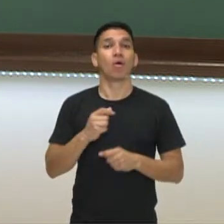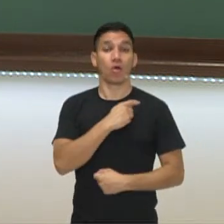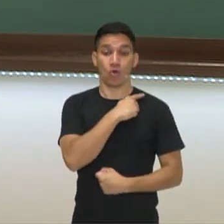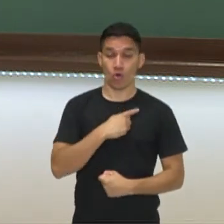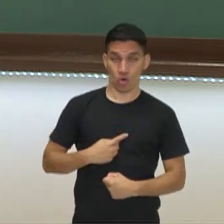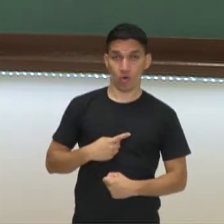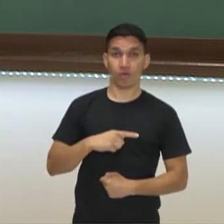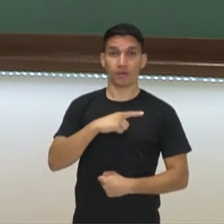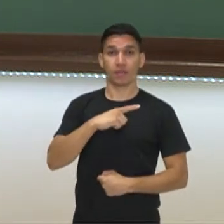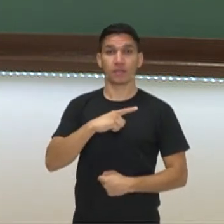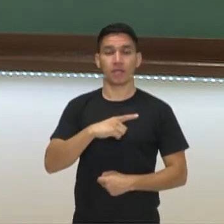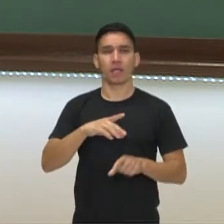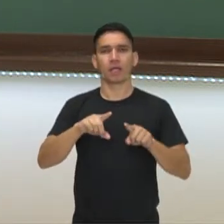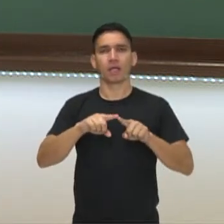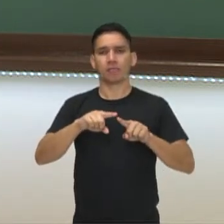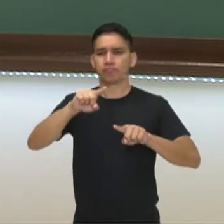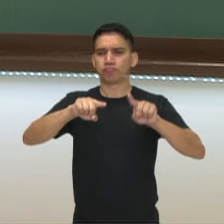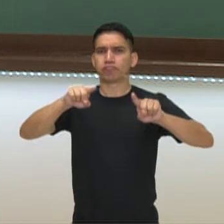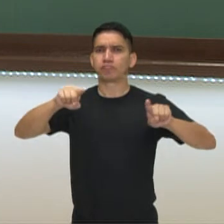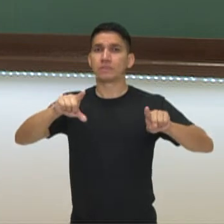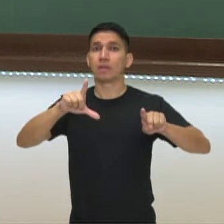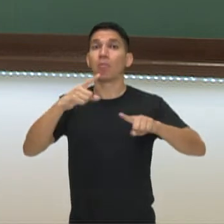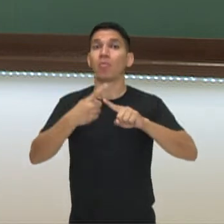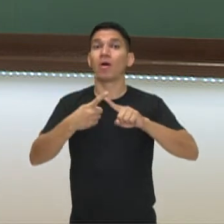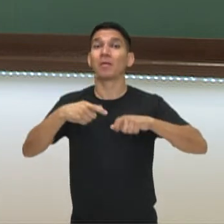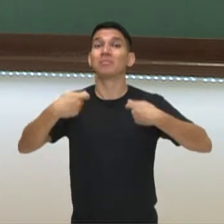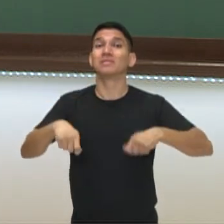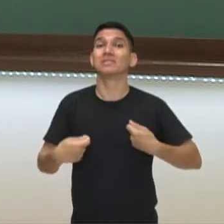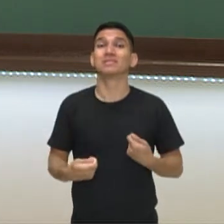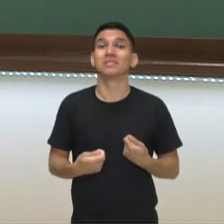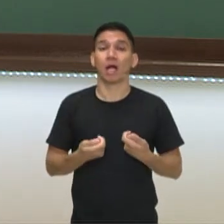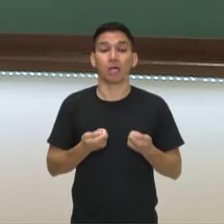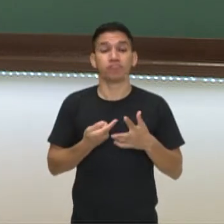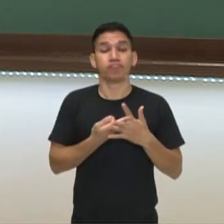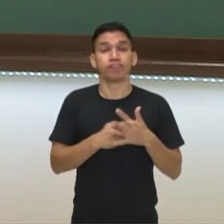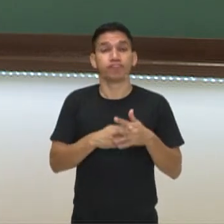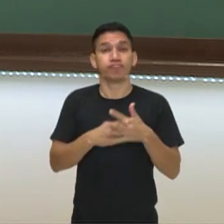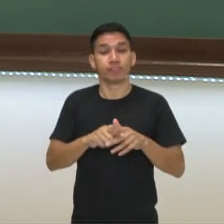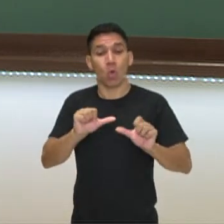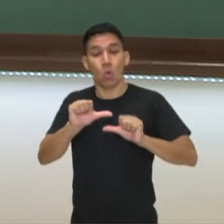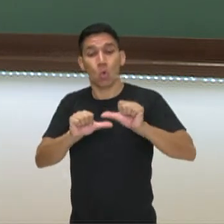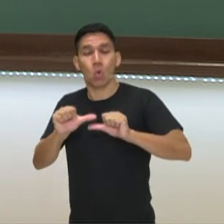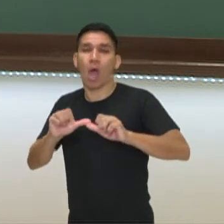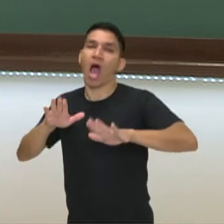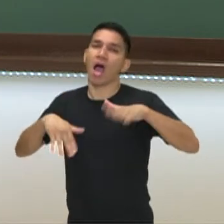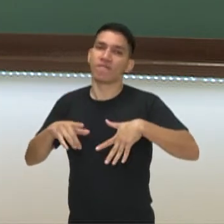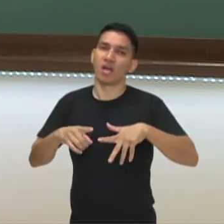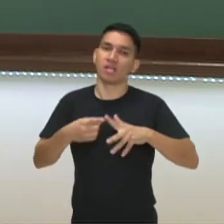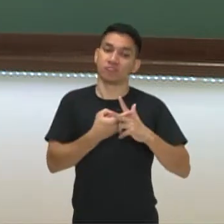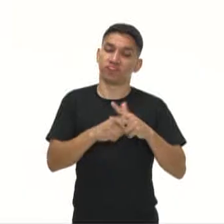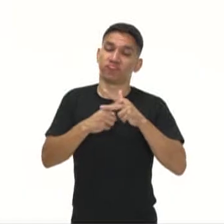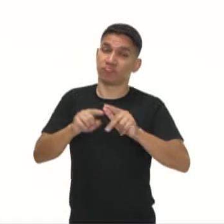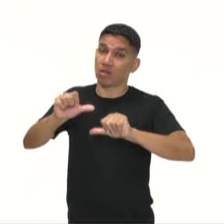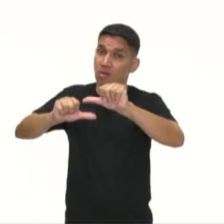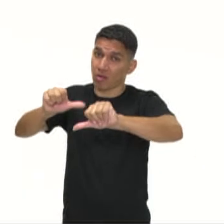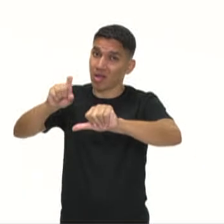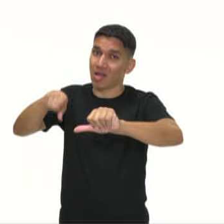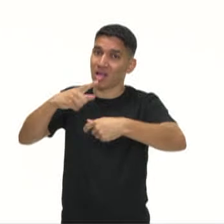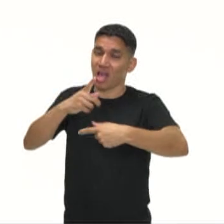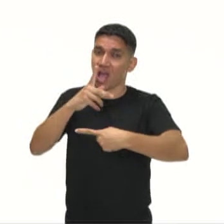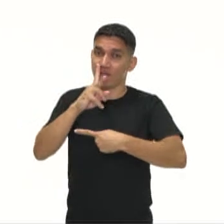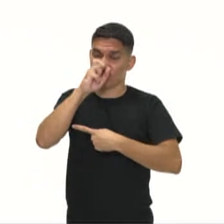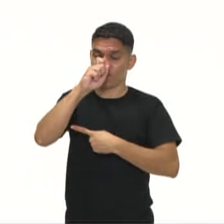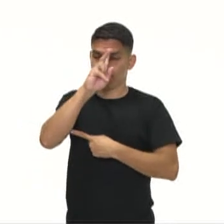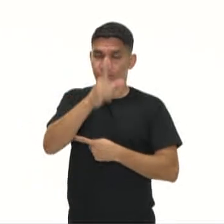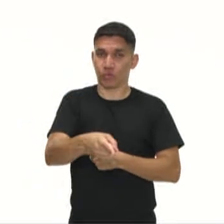tem uma instabilidade, porque ele precisa de manutenção. E manutenção, muitas vezes, pela força. E também,